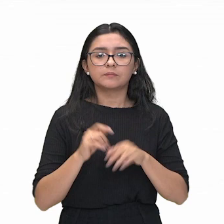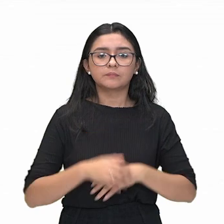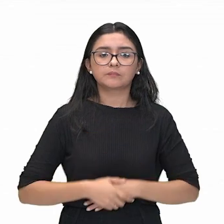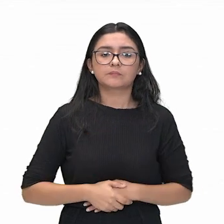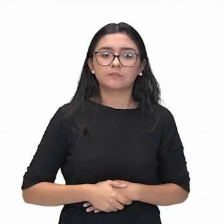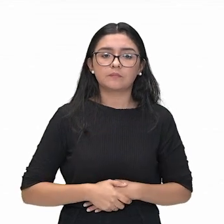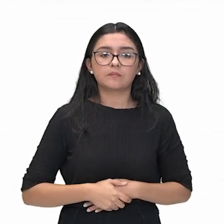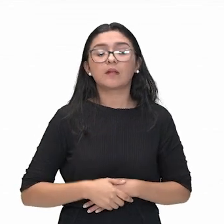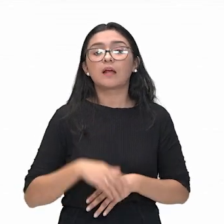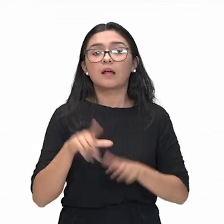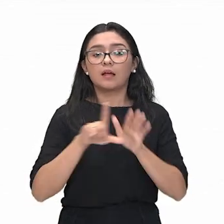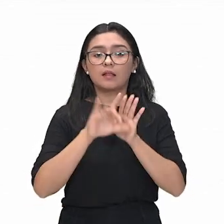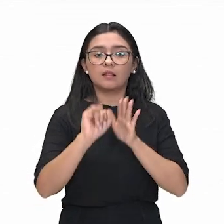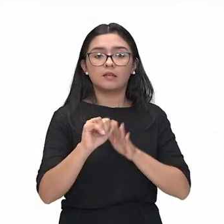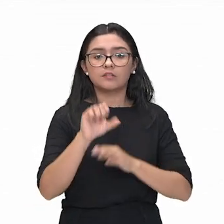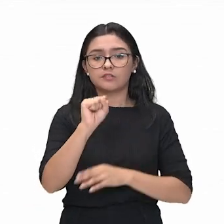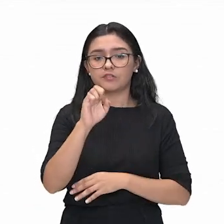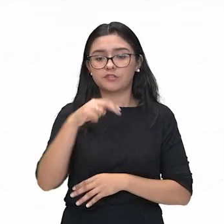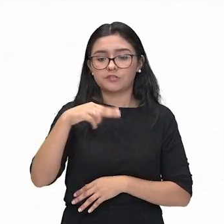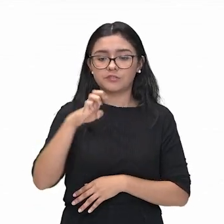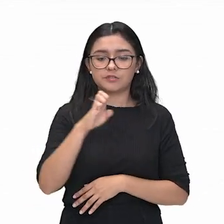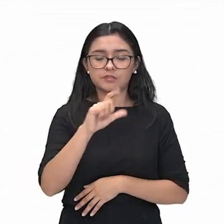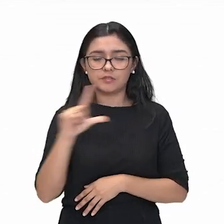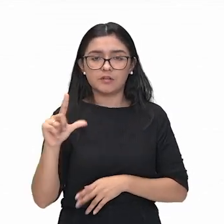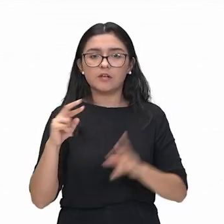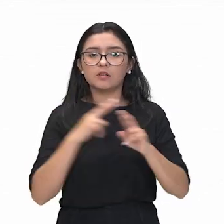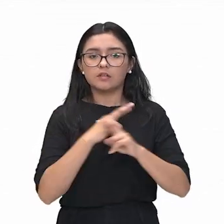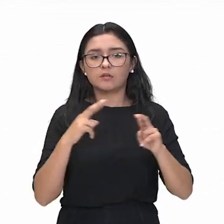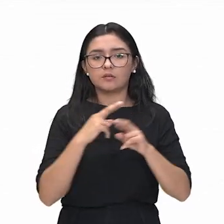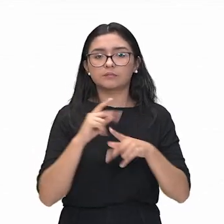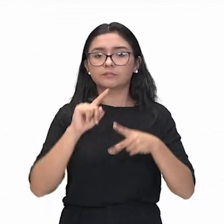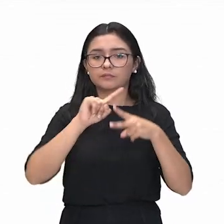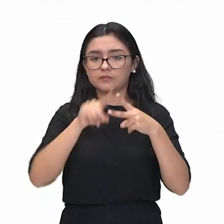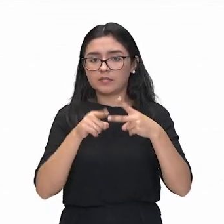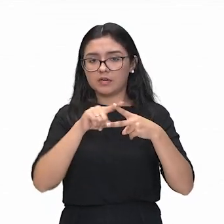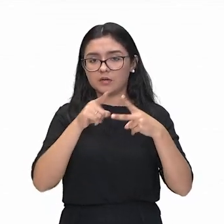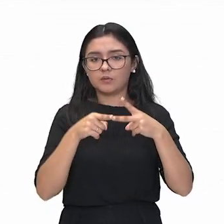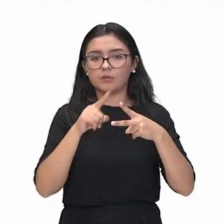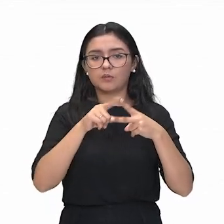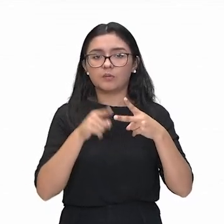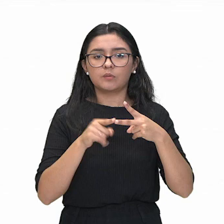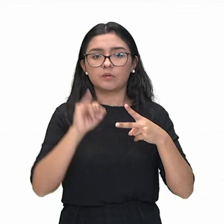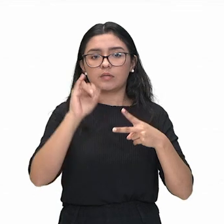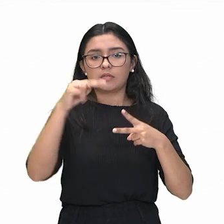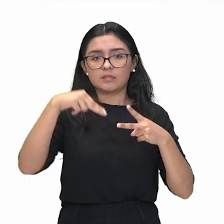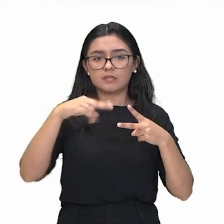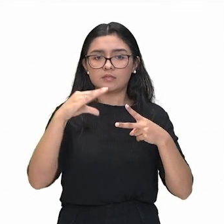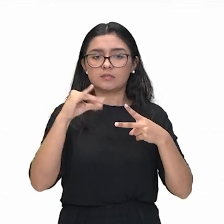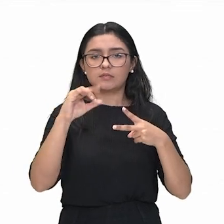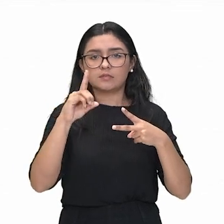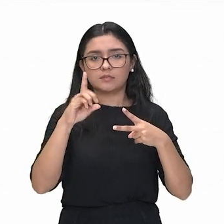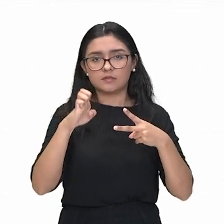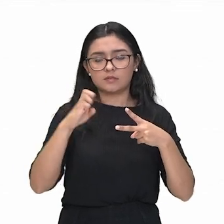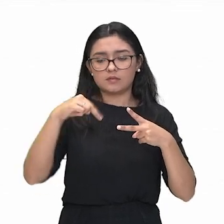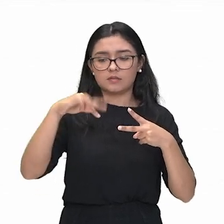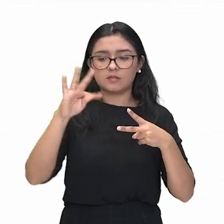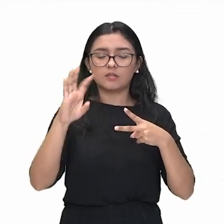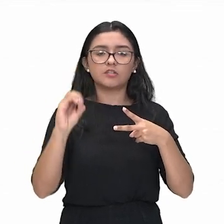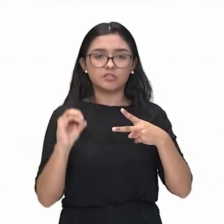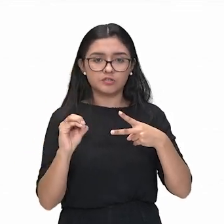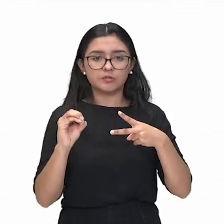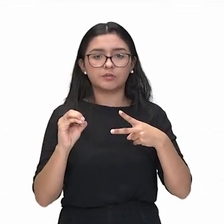A lei de Snell, então, vai relacionar aquilo que nós chamamos de ângulo incidente, que é o ângulo formado aí com raio